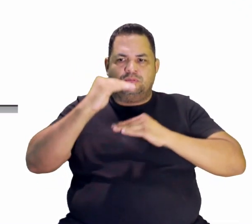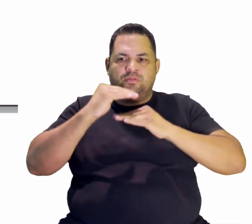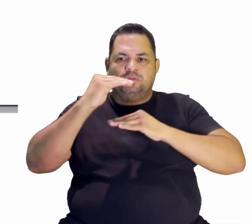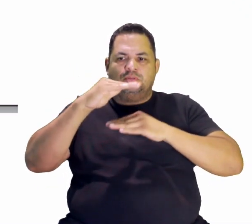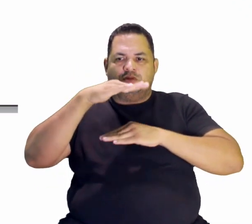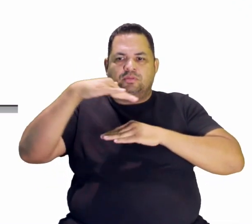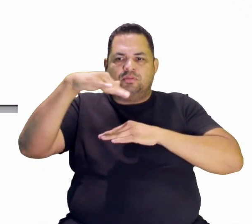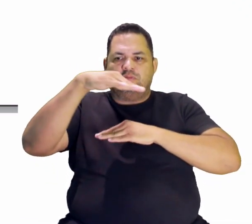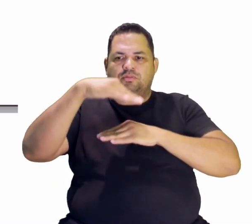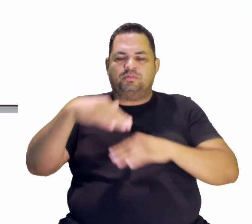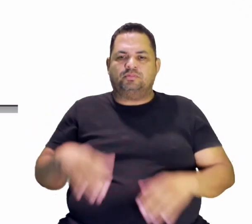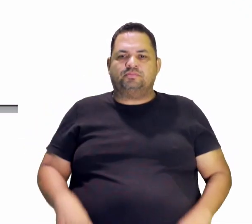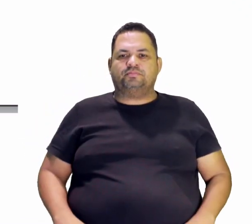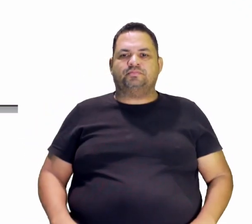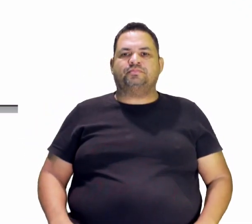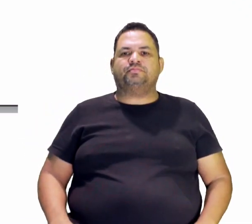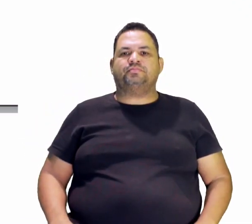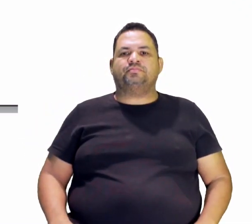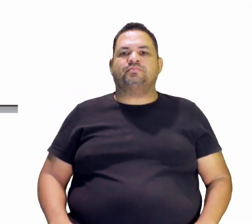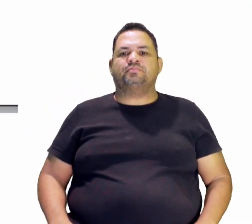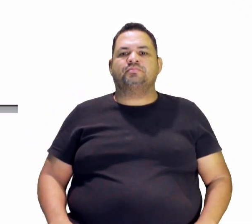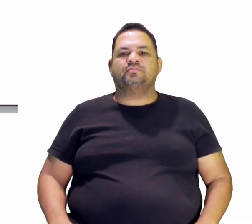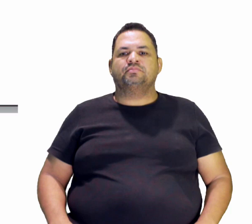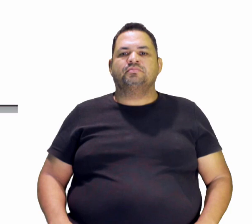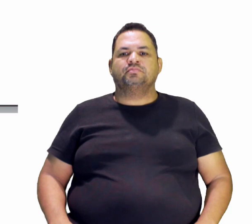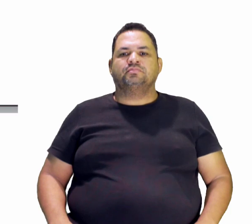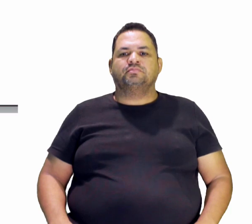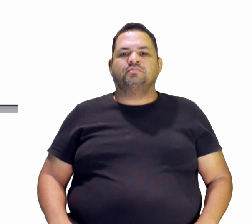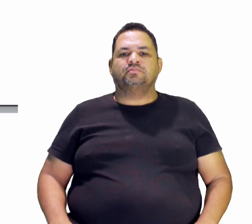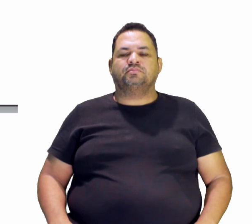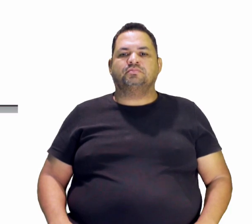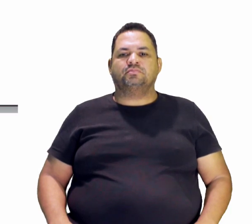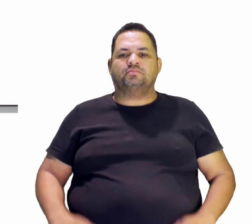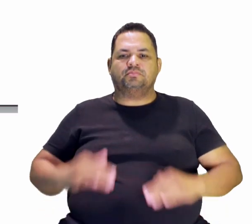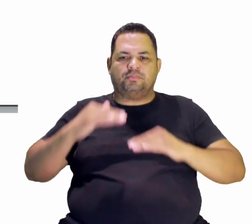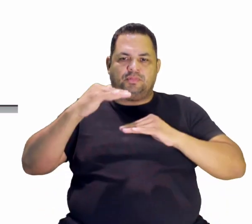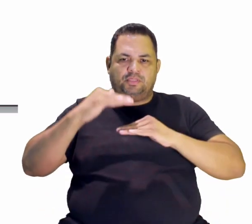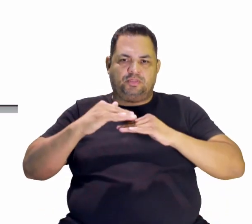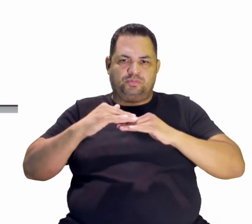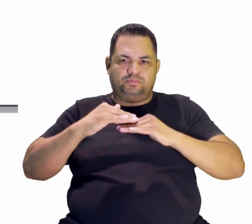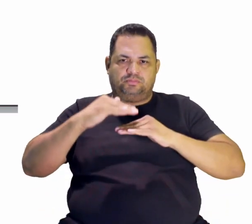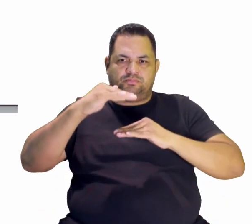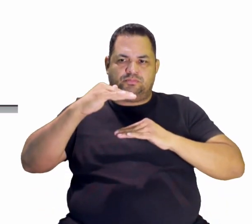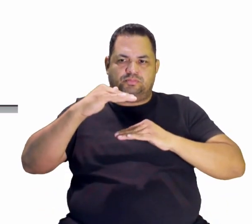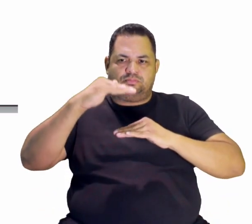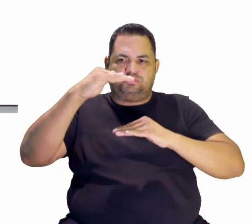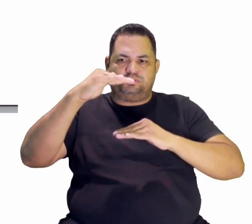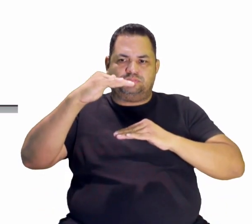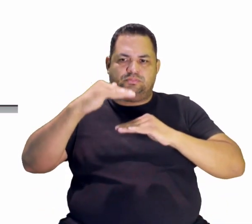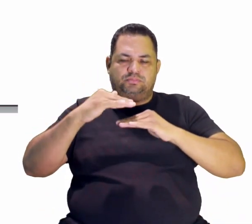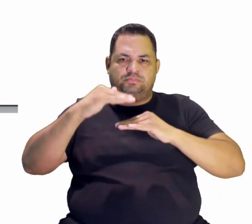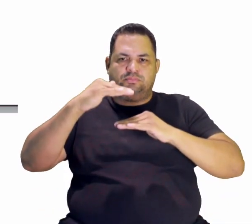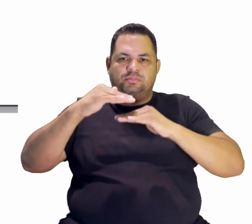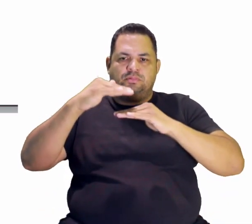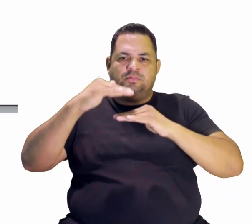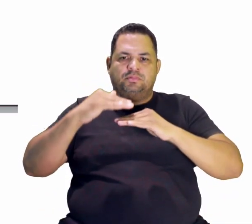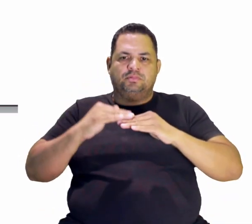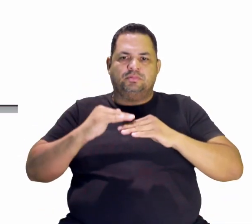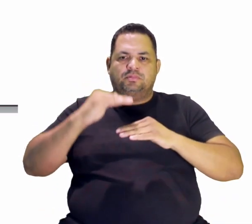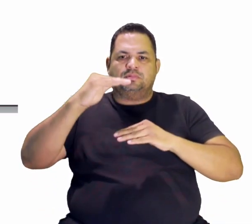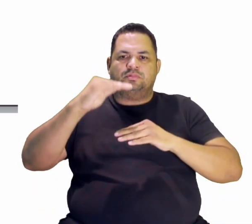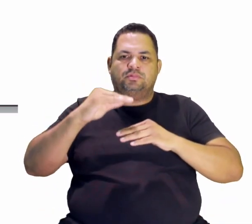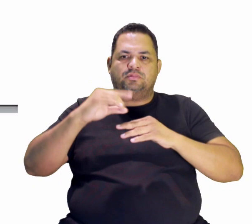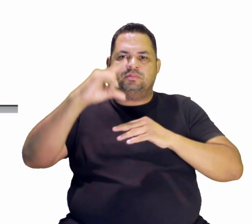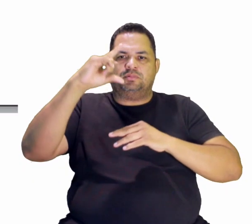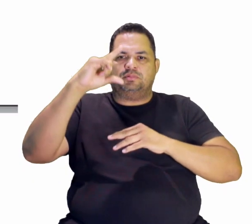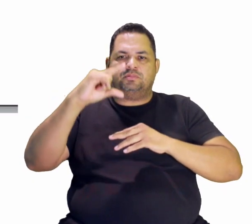pessoal. Dá uma olhadinha que você vê que a bolinha diminui os espaços, né? Olha aqui, ó. Espaço maior vai diminuindo,